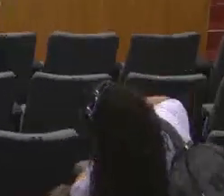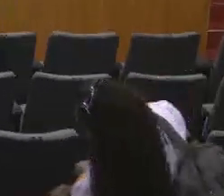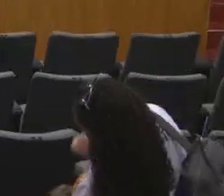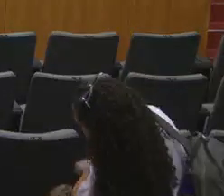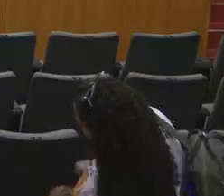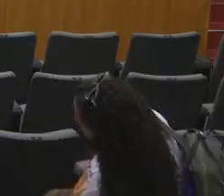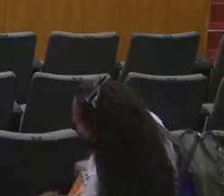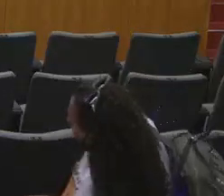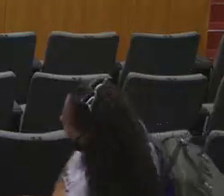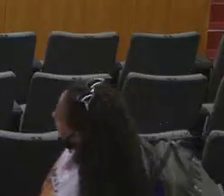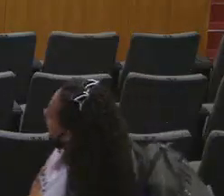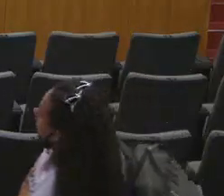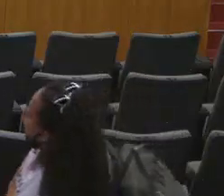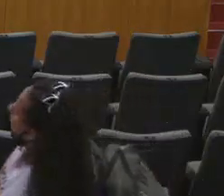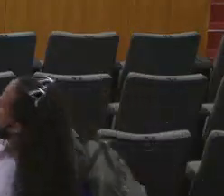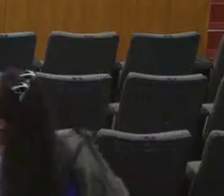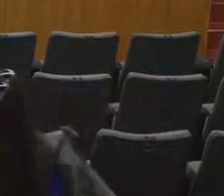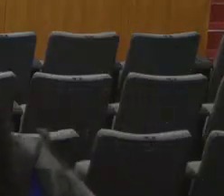Obrigado.